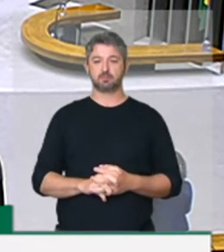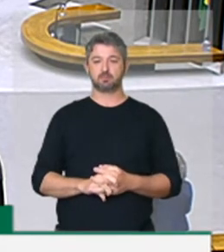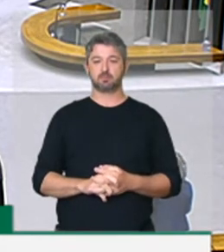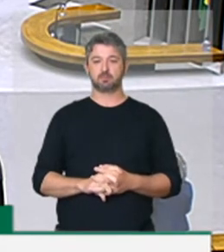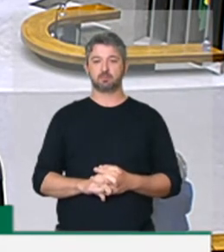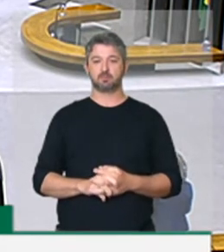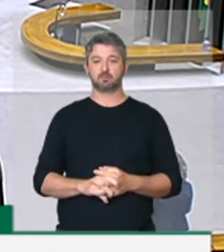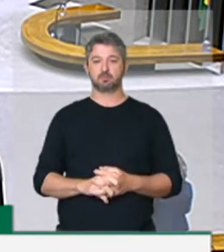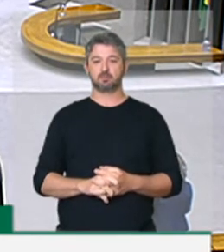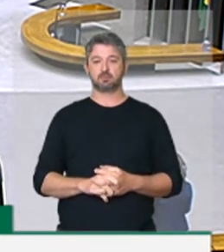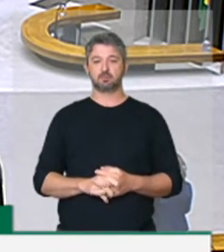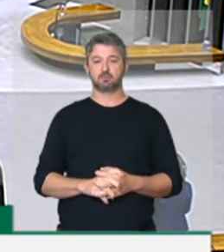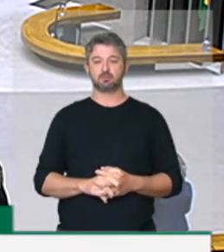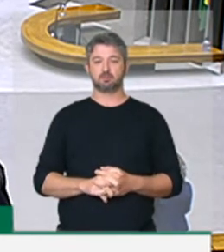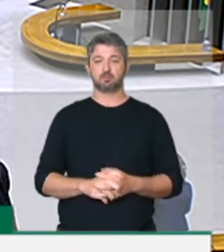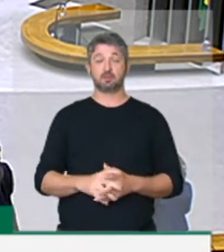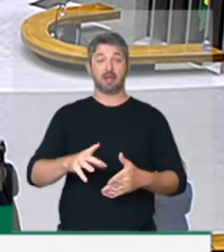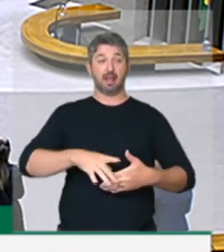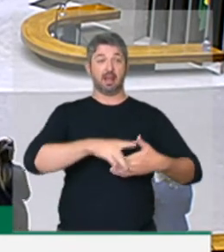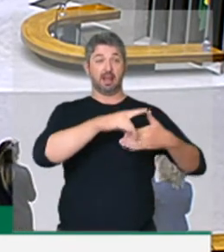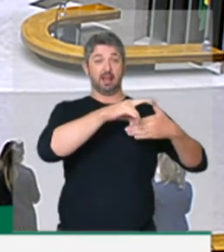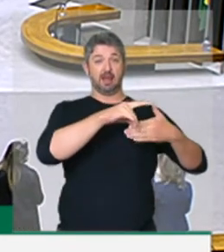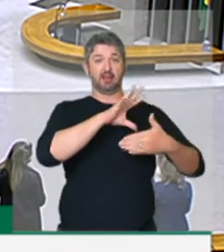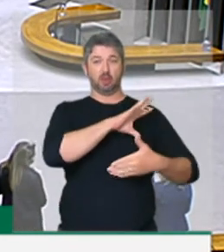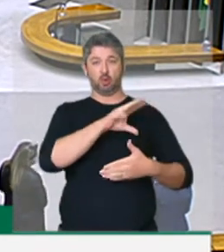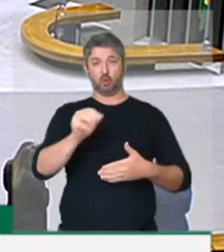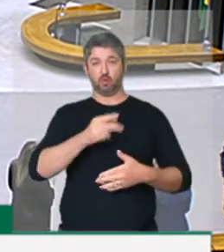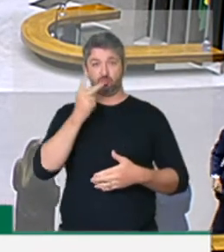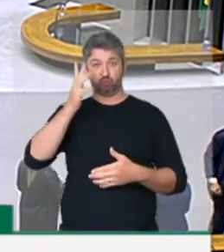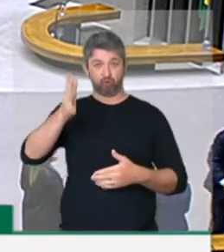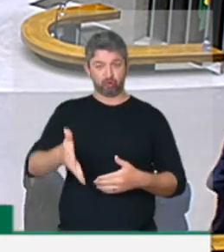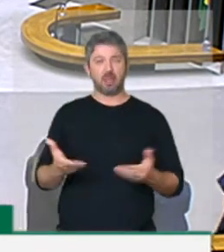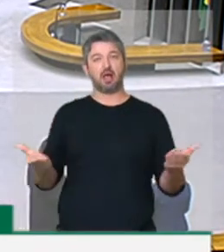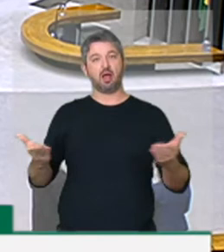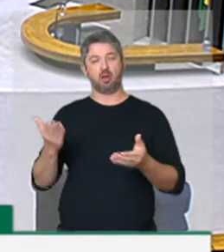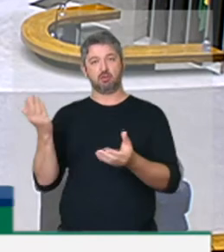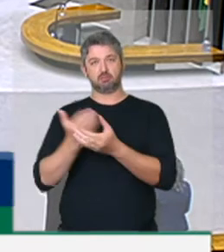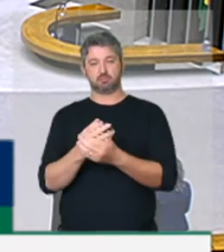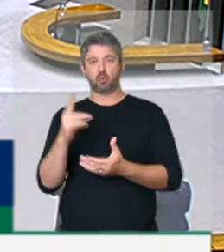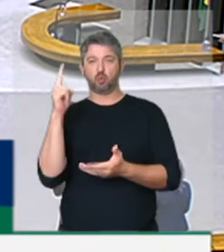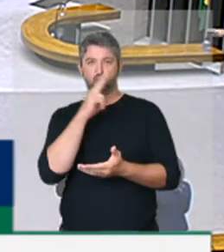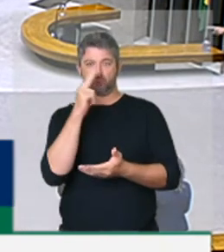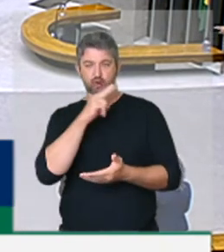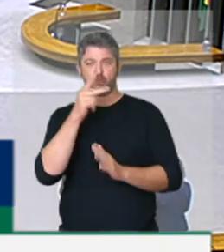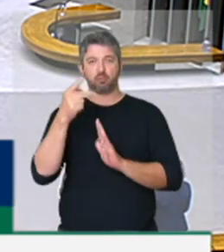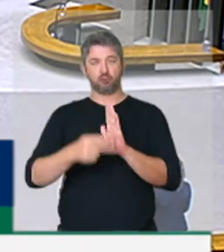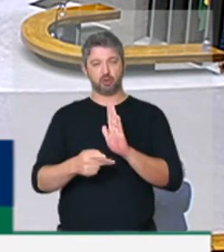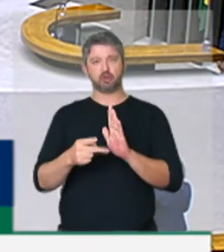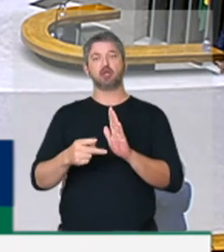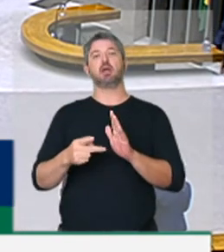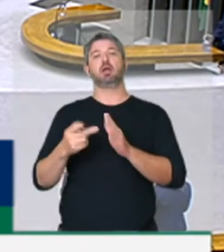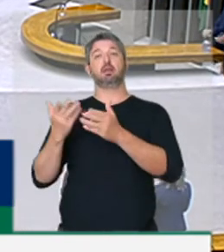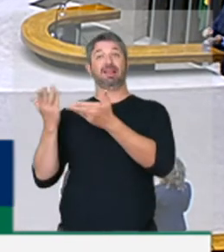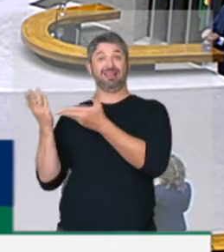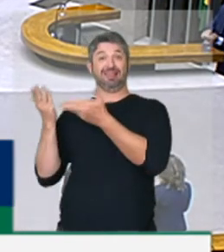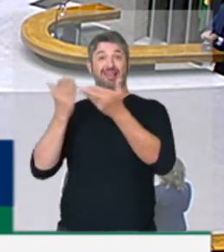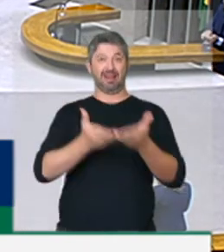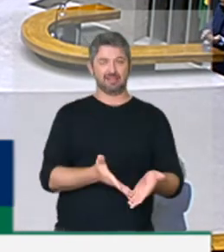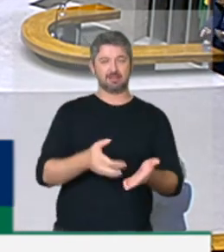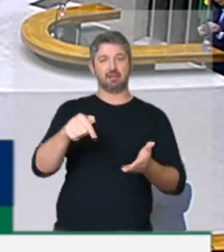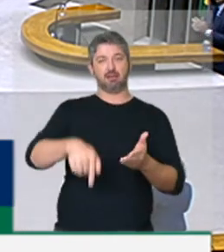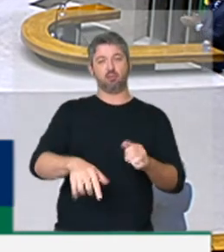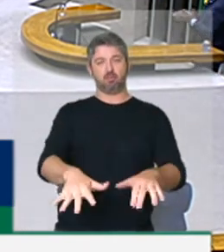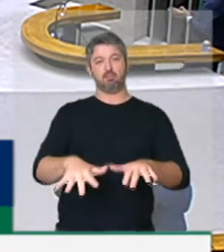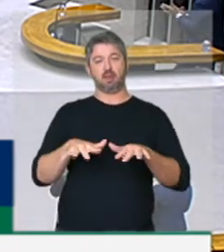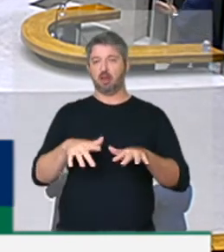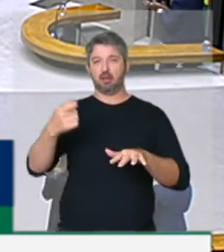Bom, depois da fala dos líderes, agora um requerimento de urgência para que um projeto venha a ser votado aqui no plenário rapidamente, antes